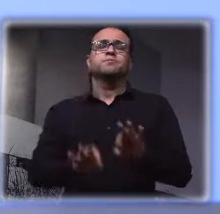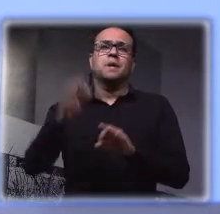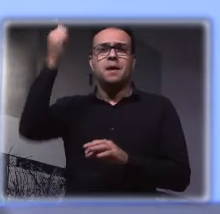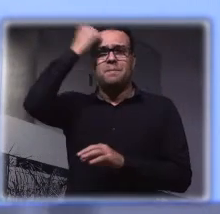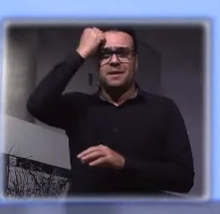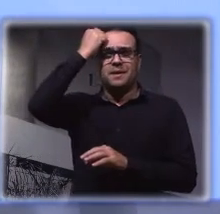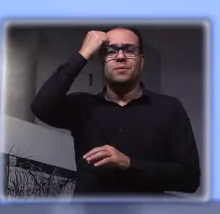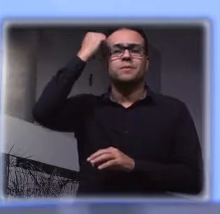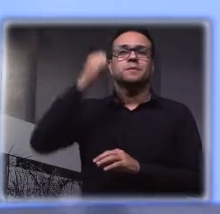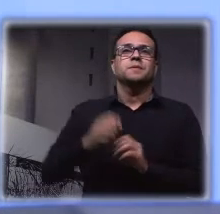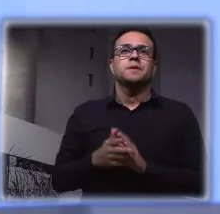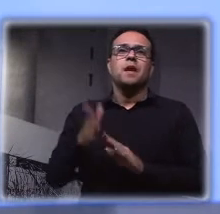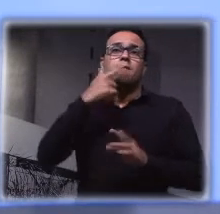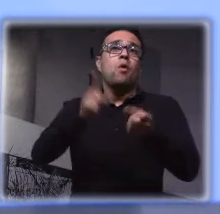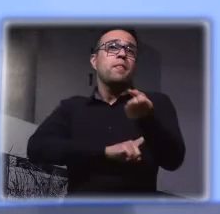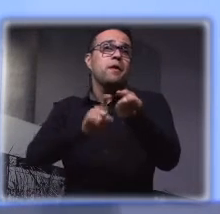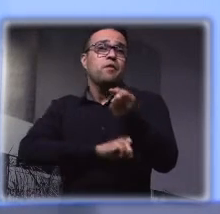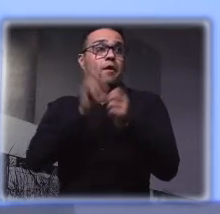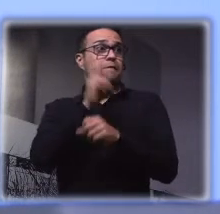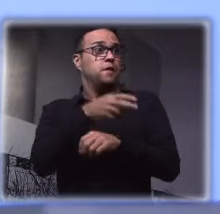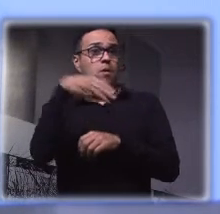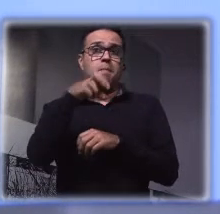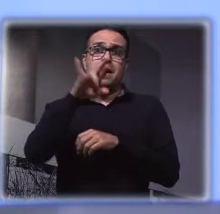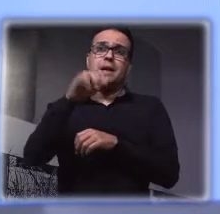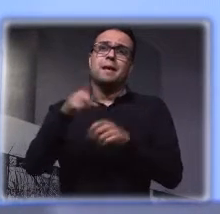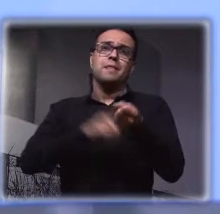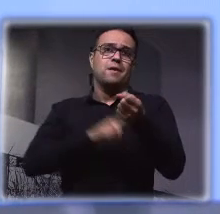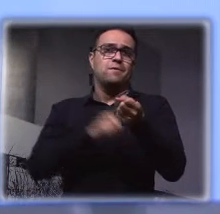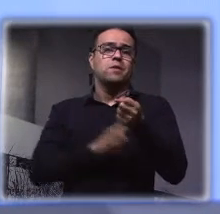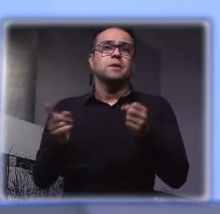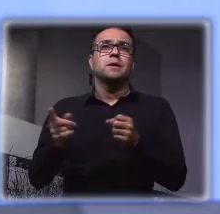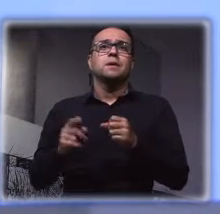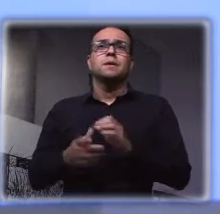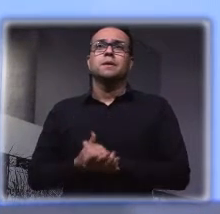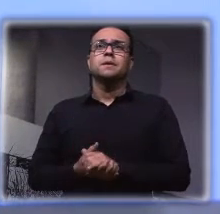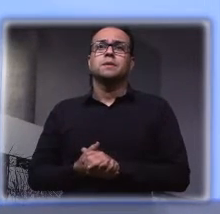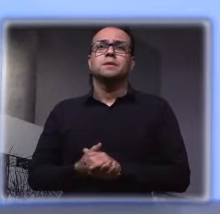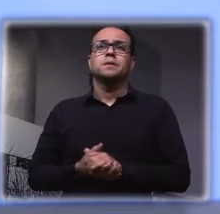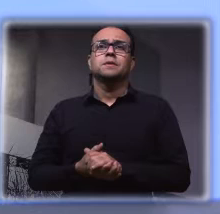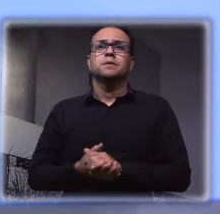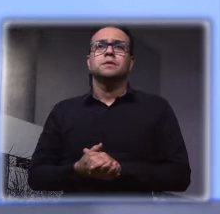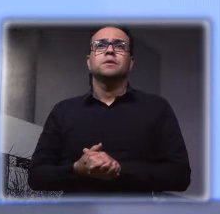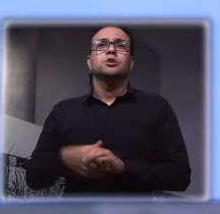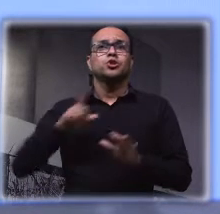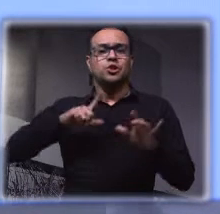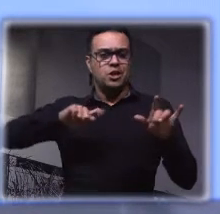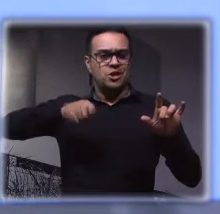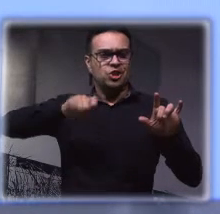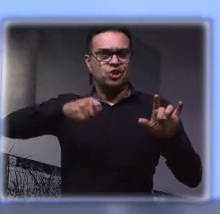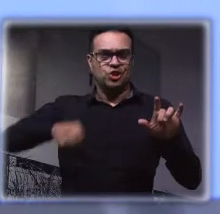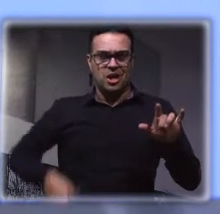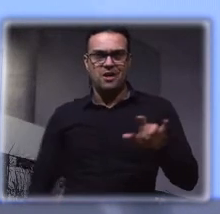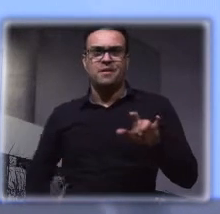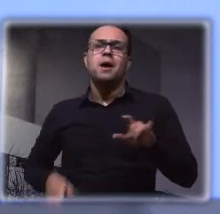arrependeu, ele ficou nervoso quando viu a Dona Maria, estava ali com aquela chave de fenda no bolso, tirou. Bom,